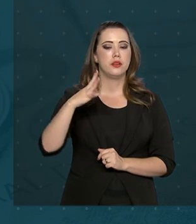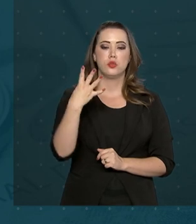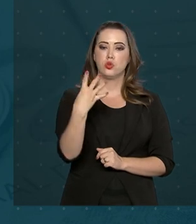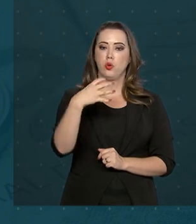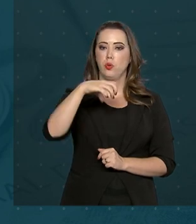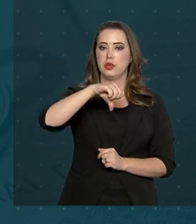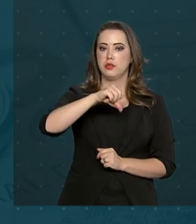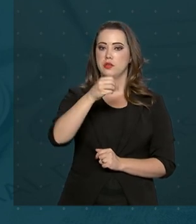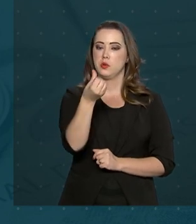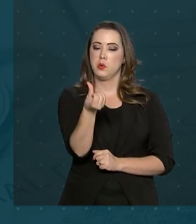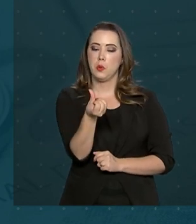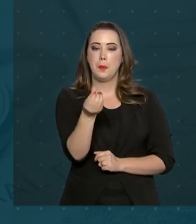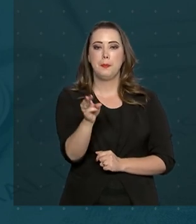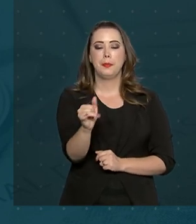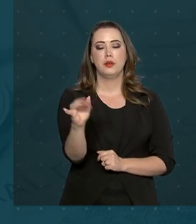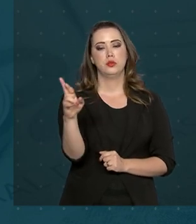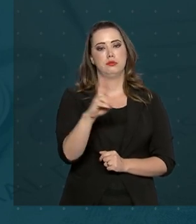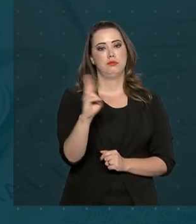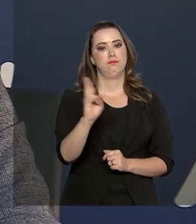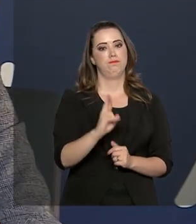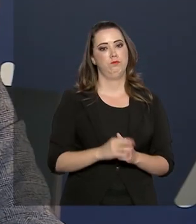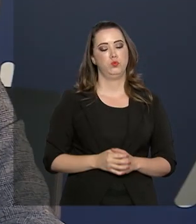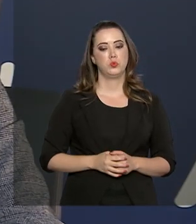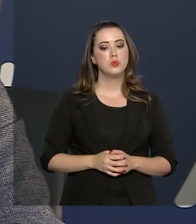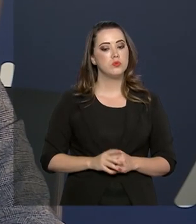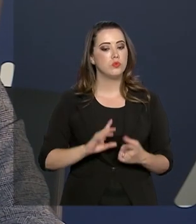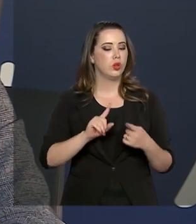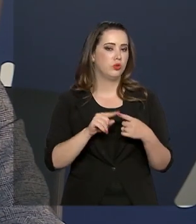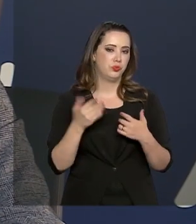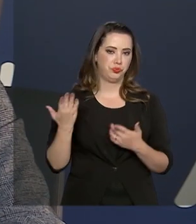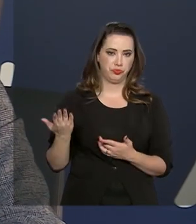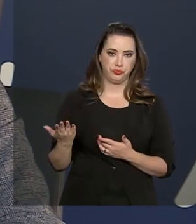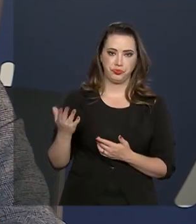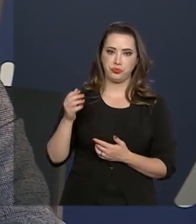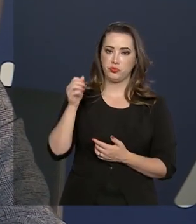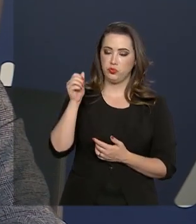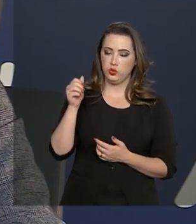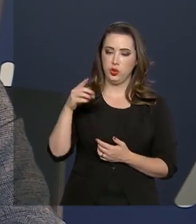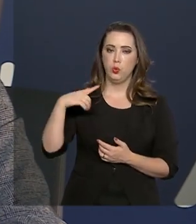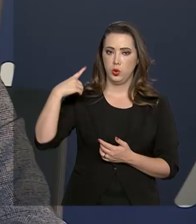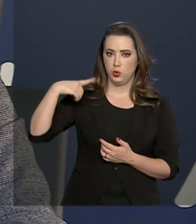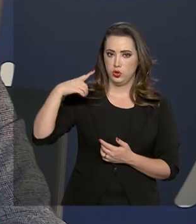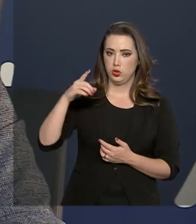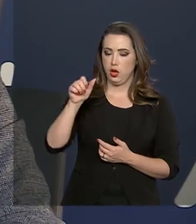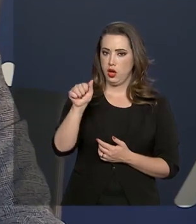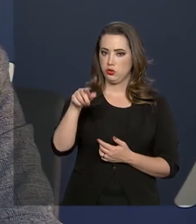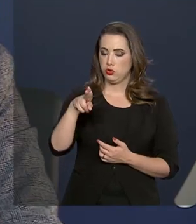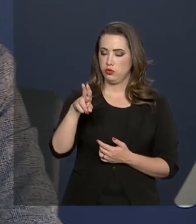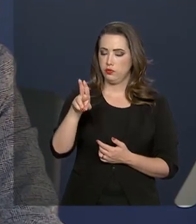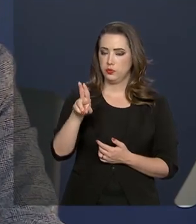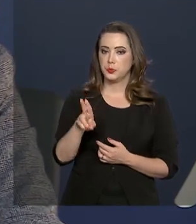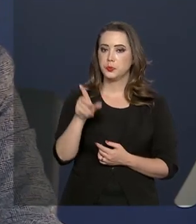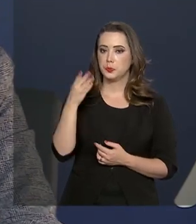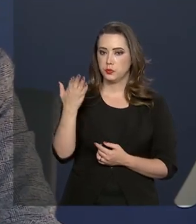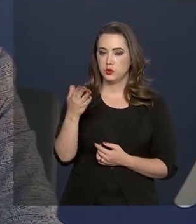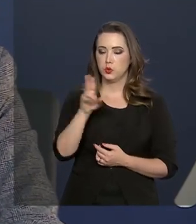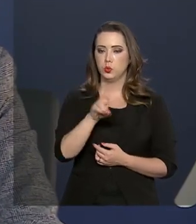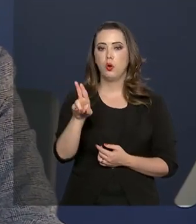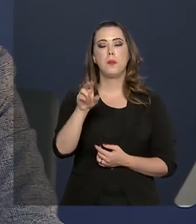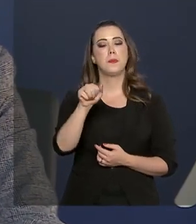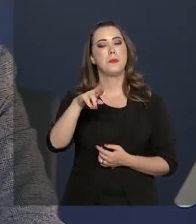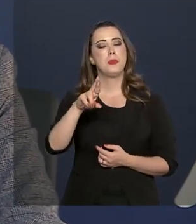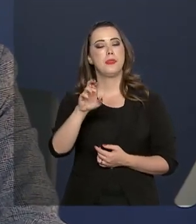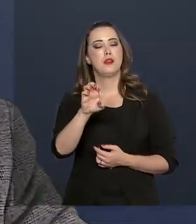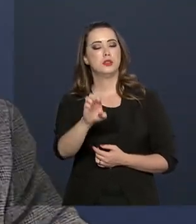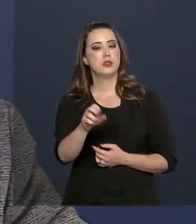496 bilhões de reais de acordo com o advogado geral da união andré mendonça o trabalho foi